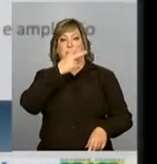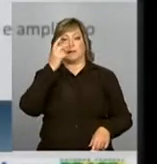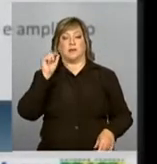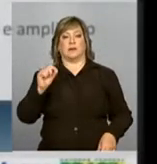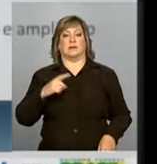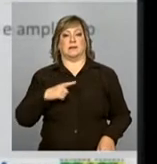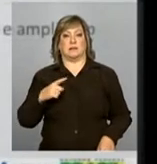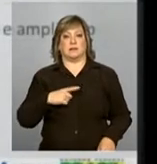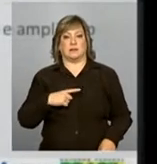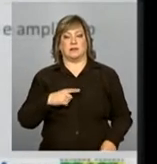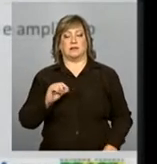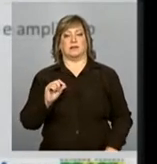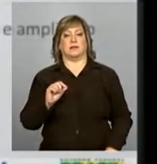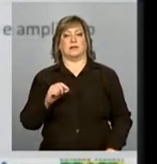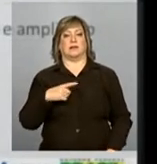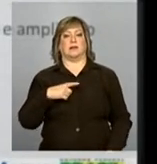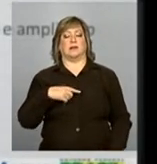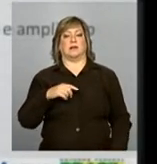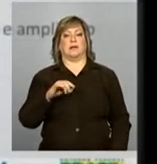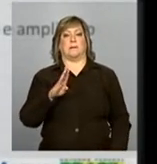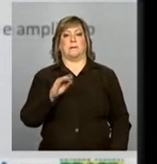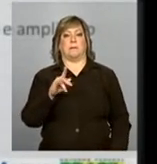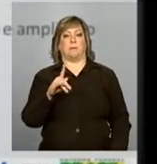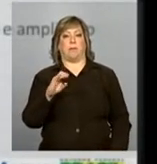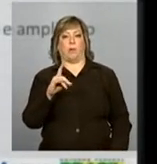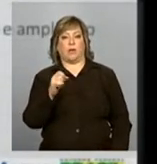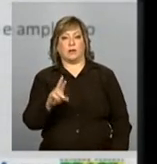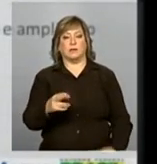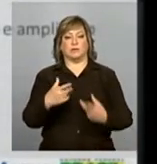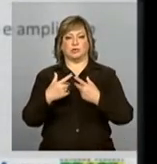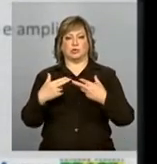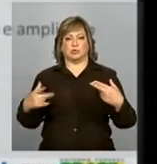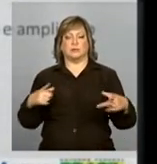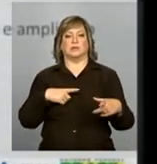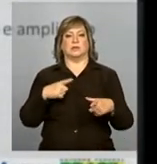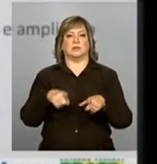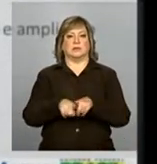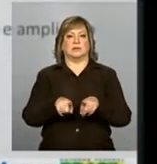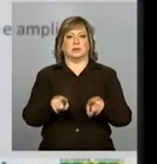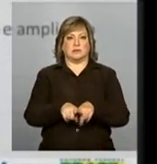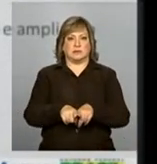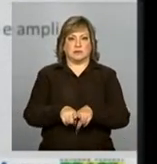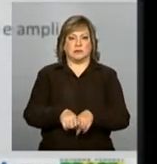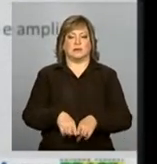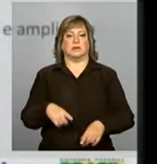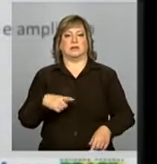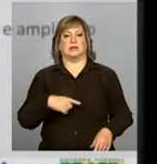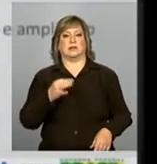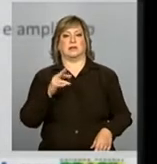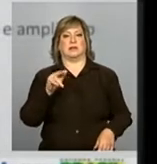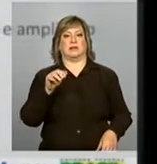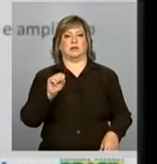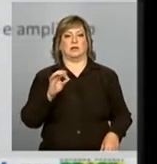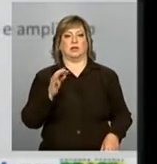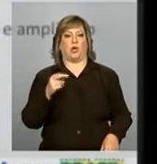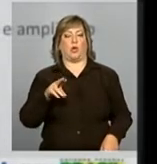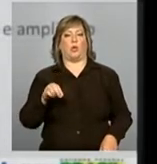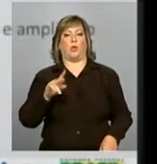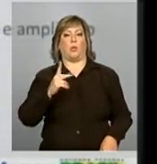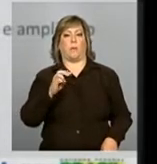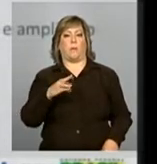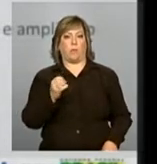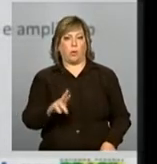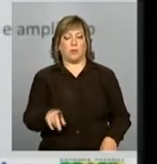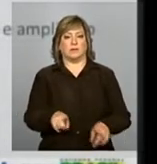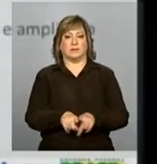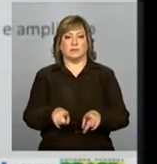transtornos de personalidade e ampliação das indicações para transtornos de humor. Além disso, também a psicologia